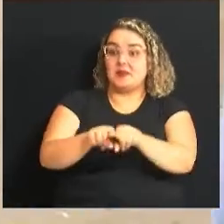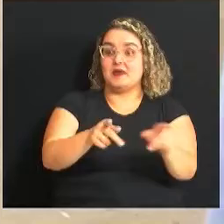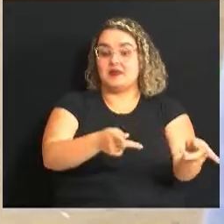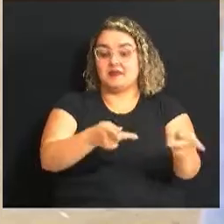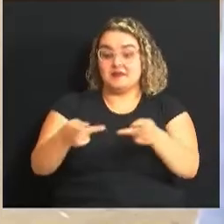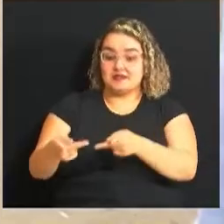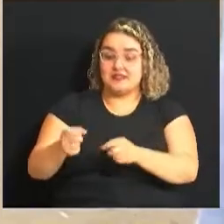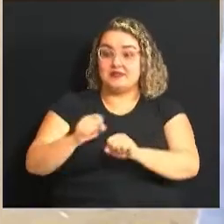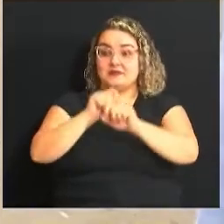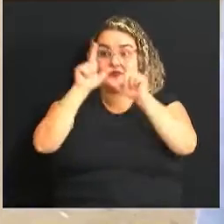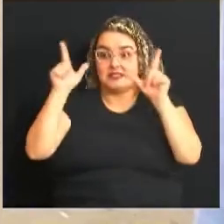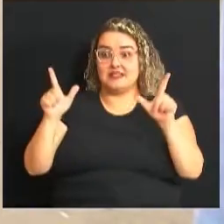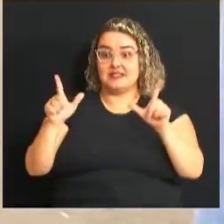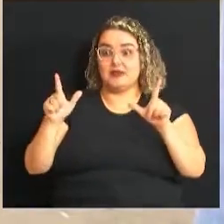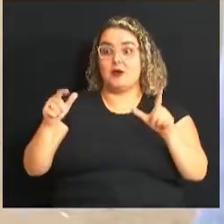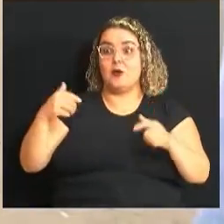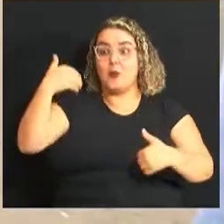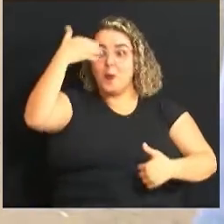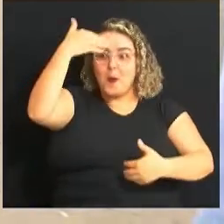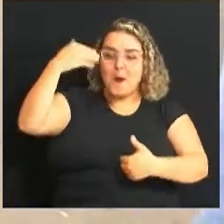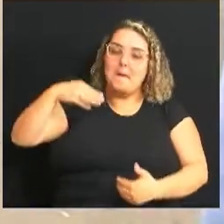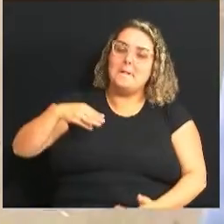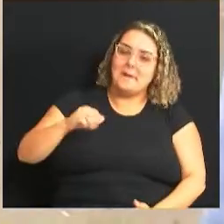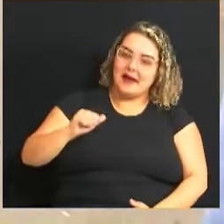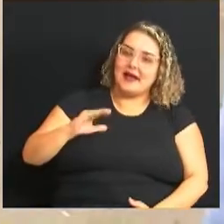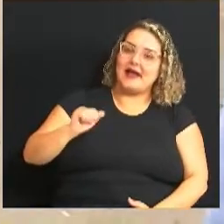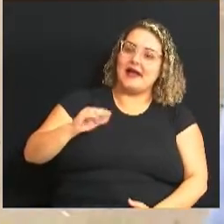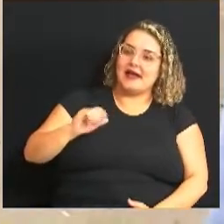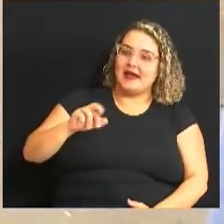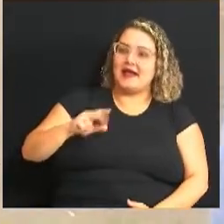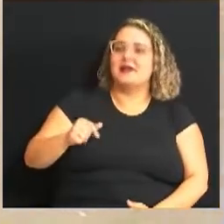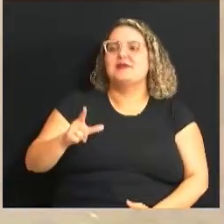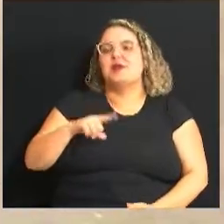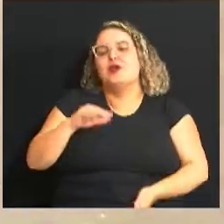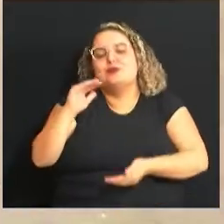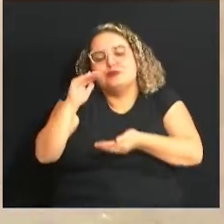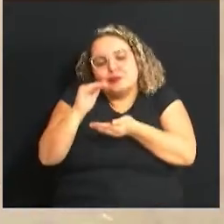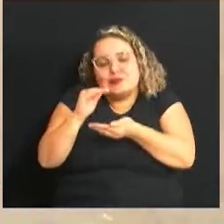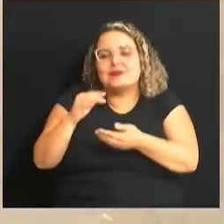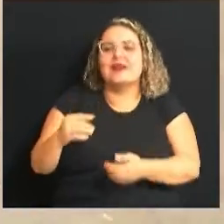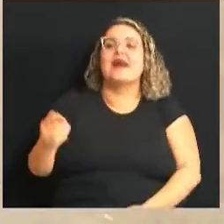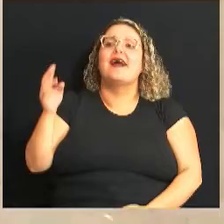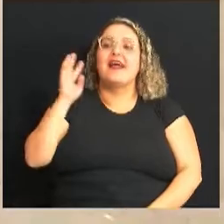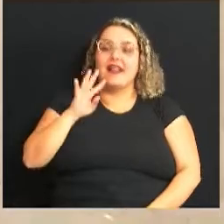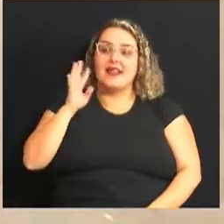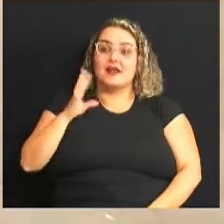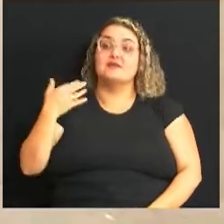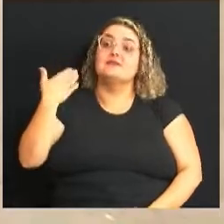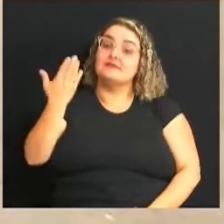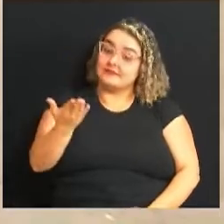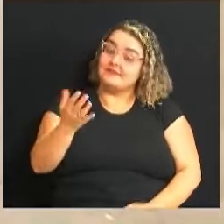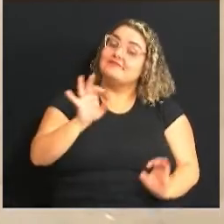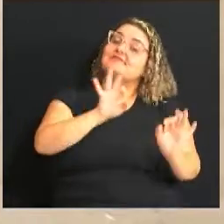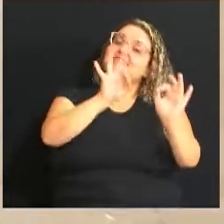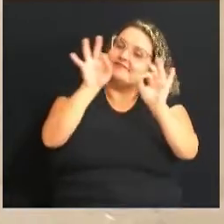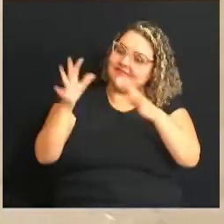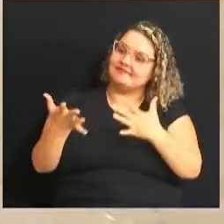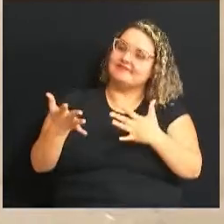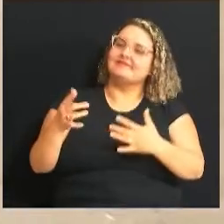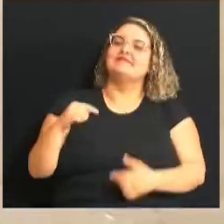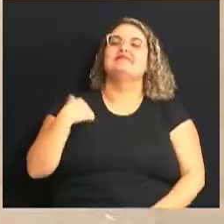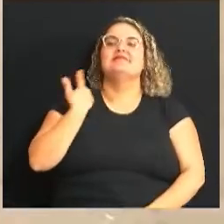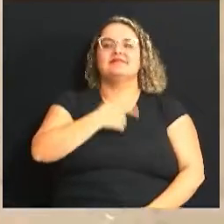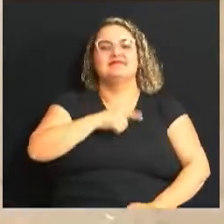manhã o macacário. É tudo muito legal, tem os filhotinhos, é muito interessante. Mas aí você vai ter que acompanhar nosso jornal